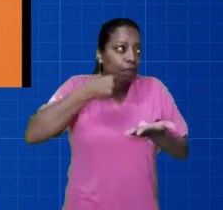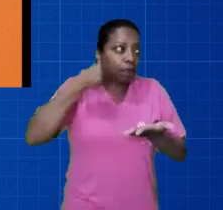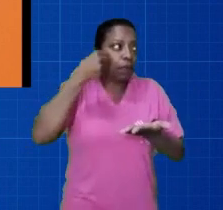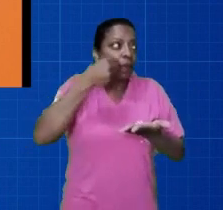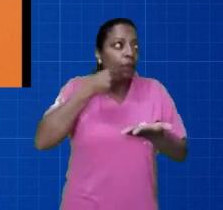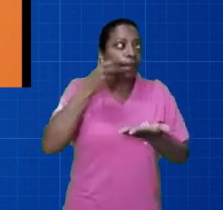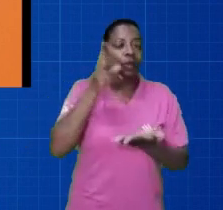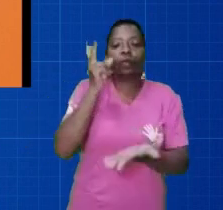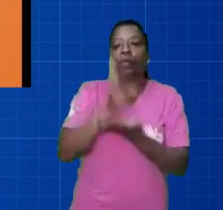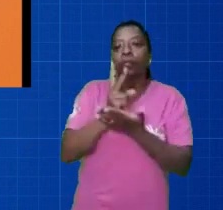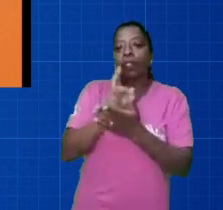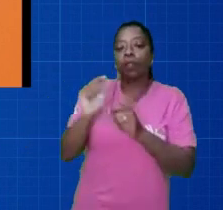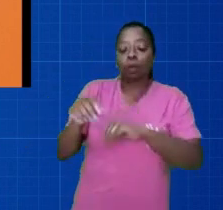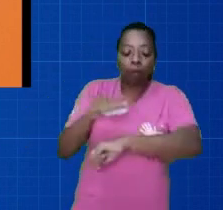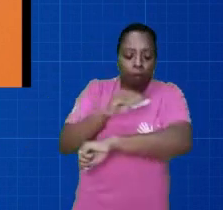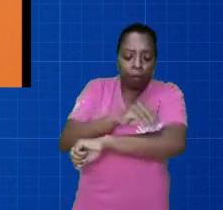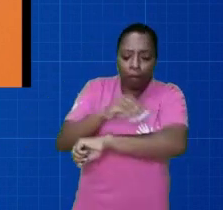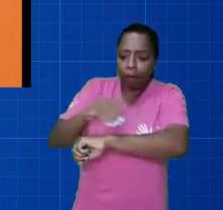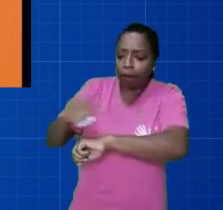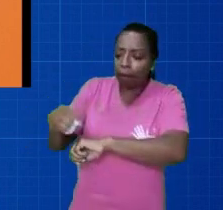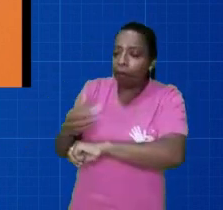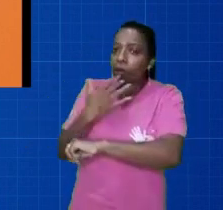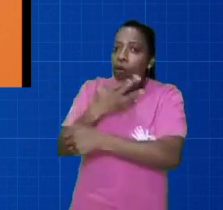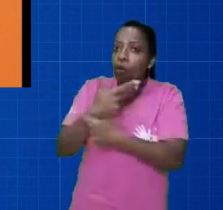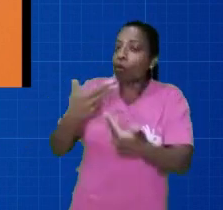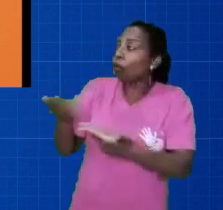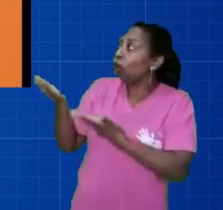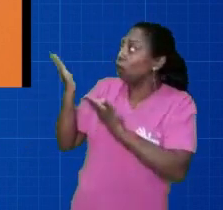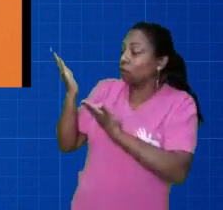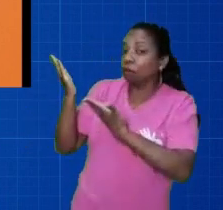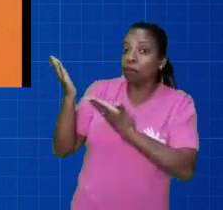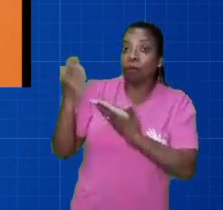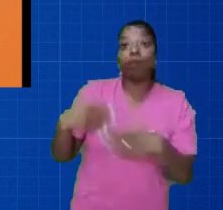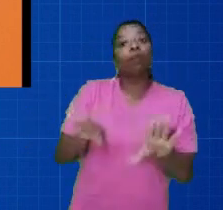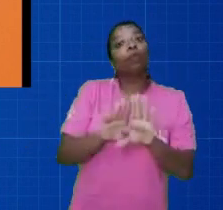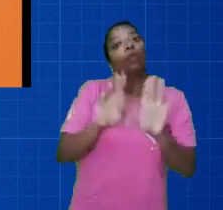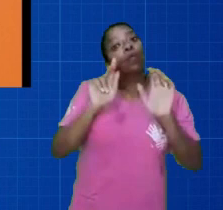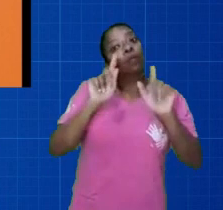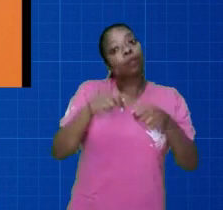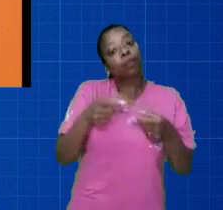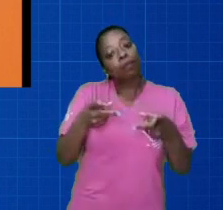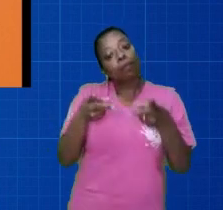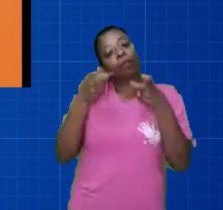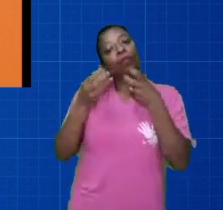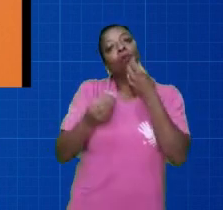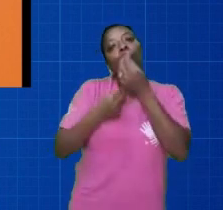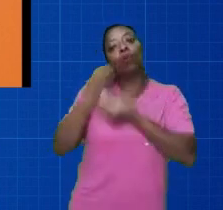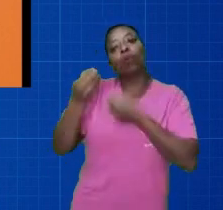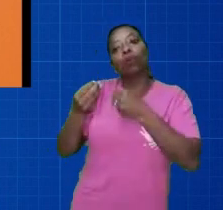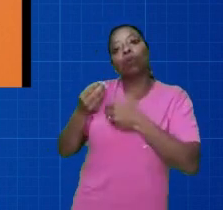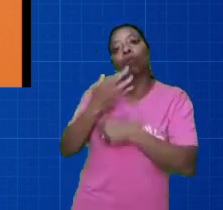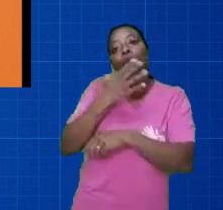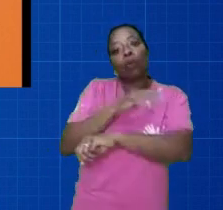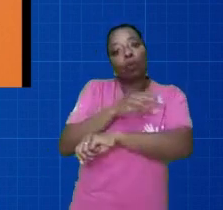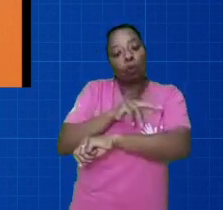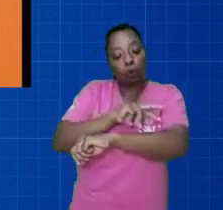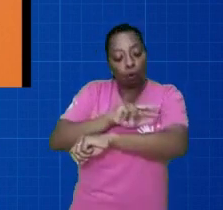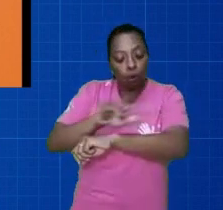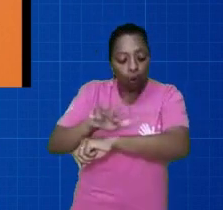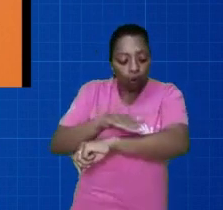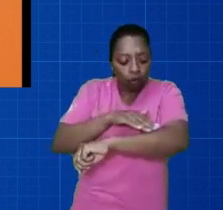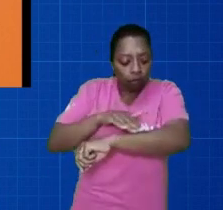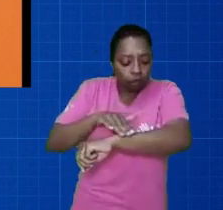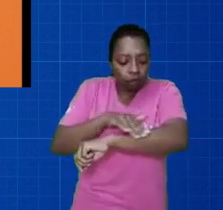tons, podendo ser do mais claro ao mais escuro ou vice-versa. E também identificar como que essa